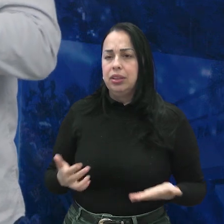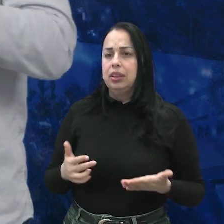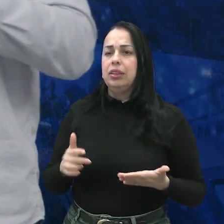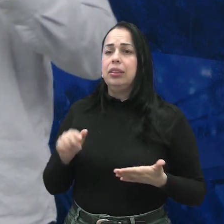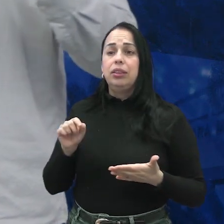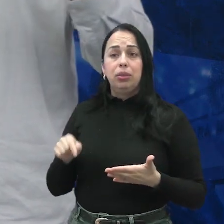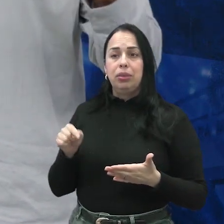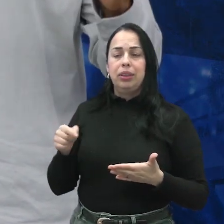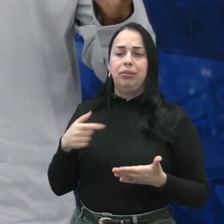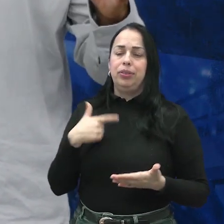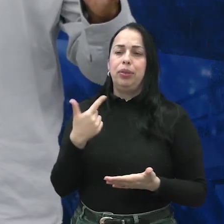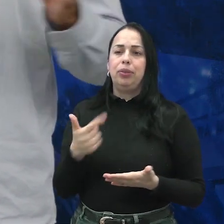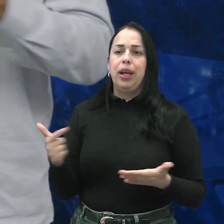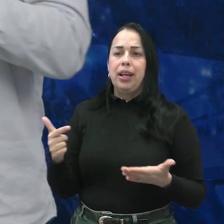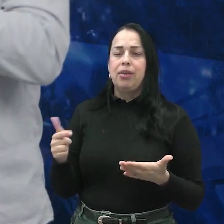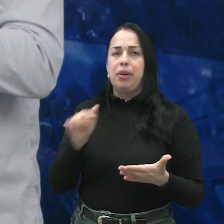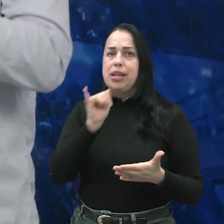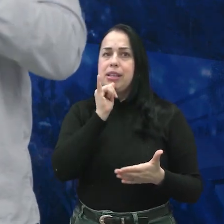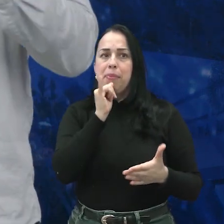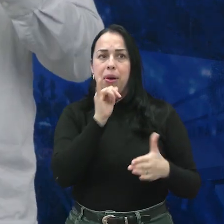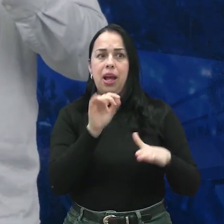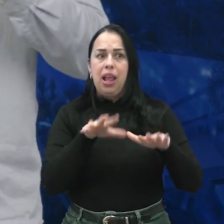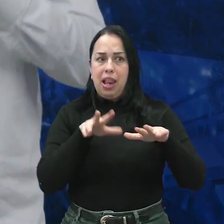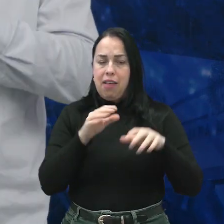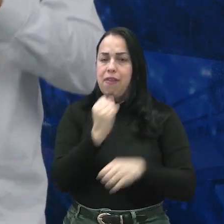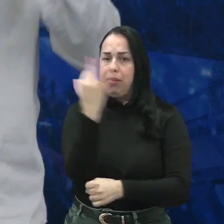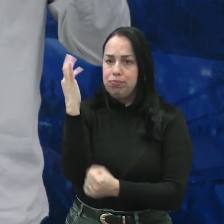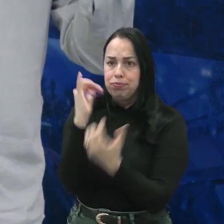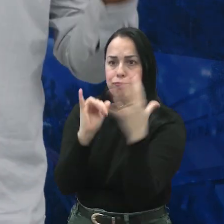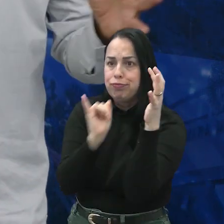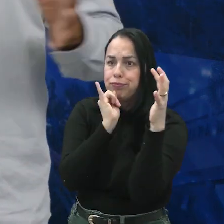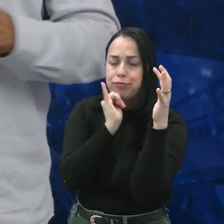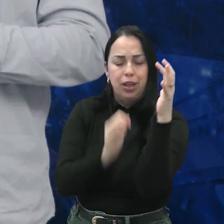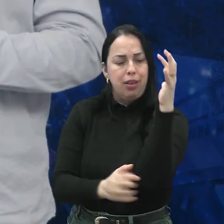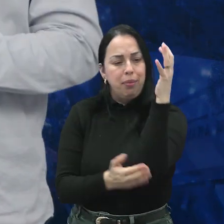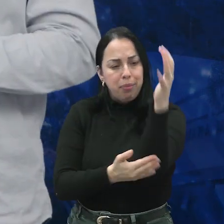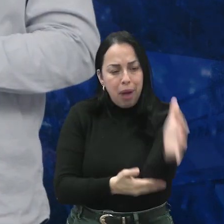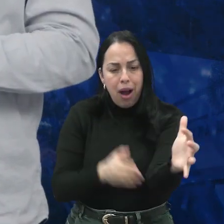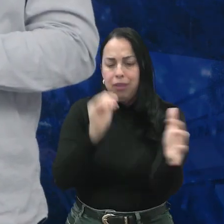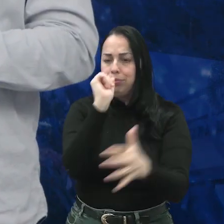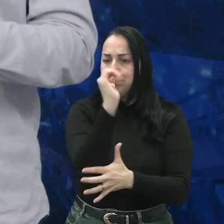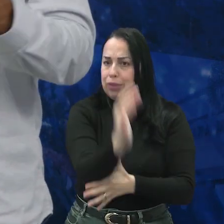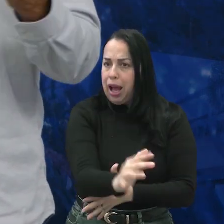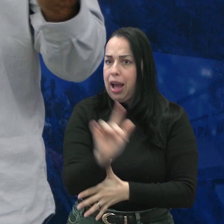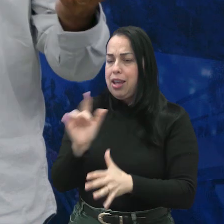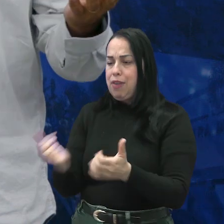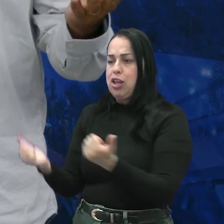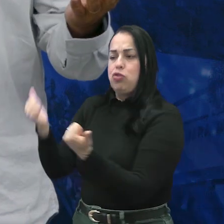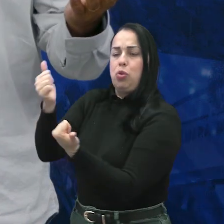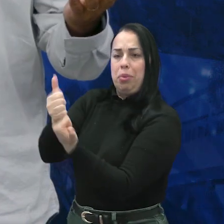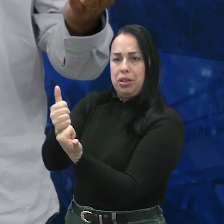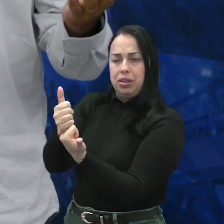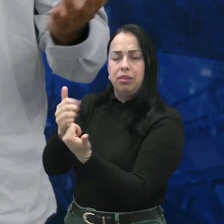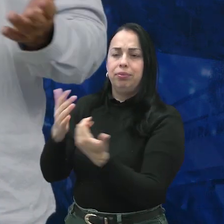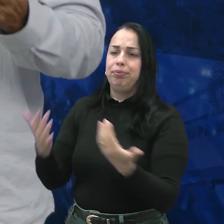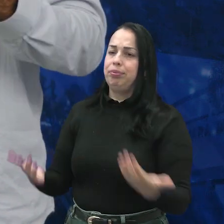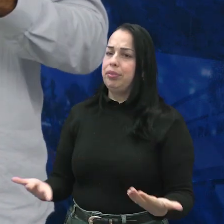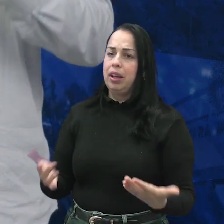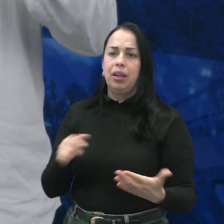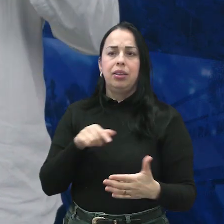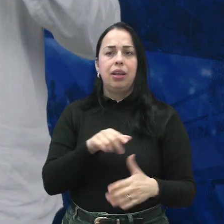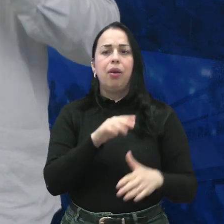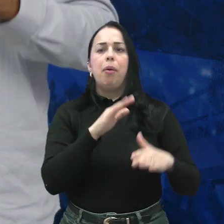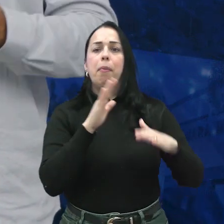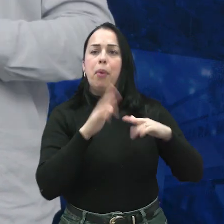uma atitude compensatória, uma atividade compensatória para cobrir os prejuízos, tudo fica em aberto. Os